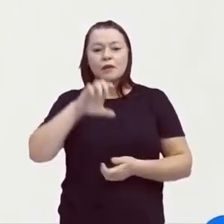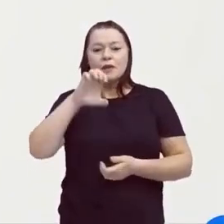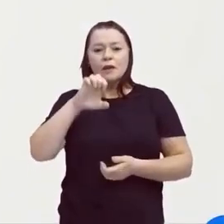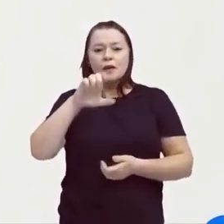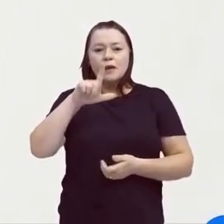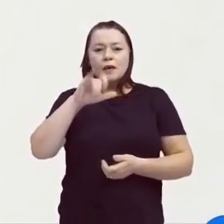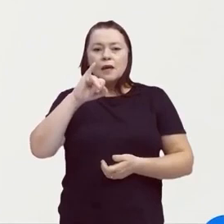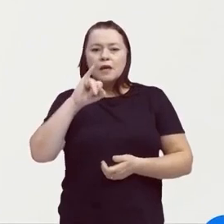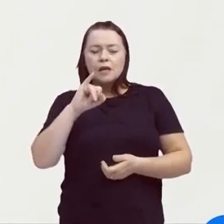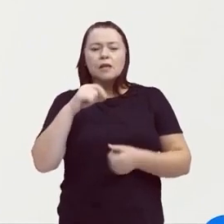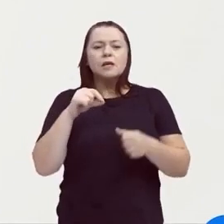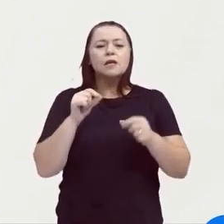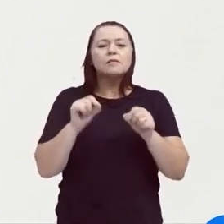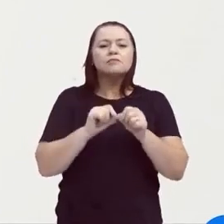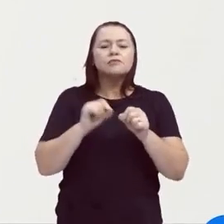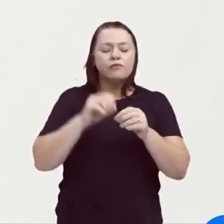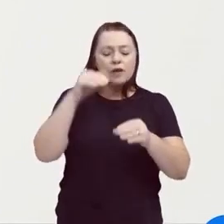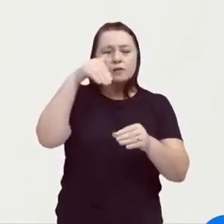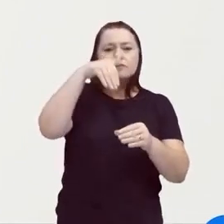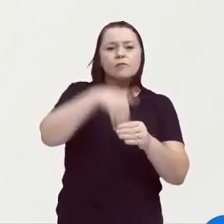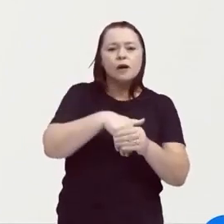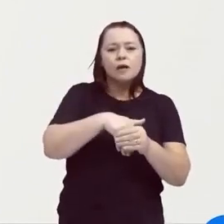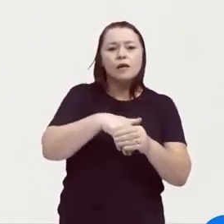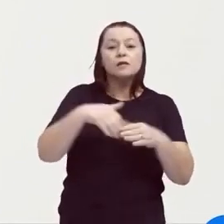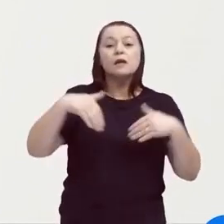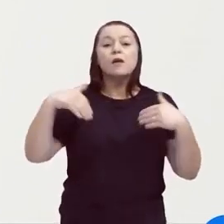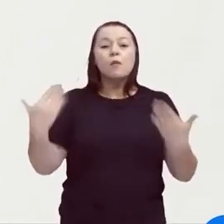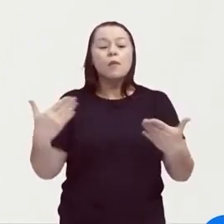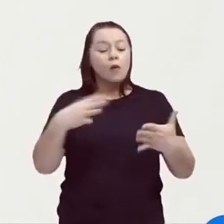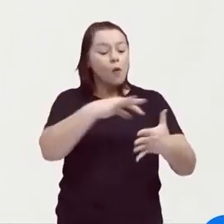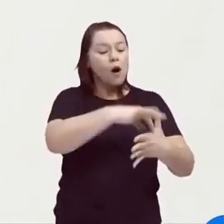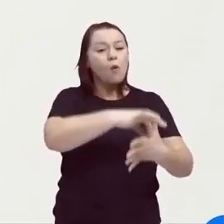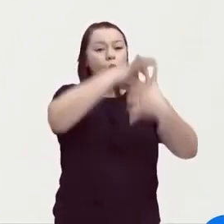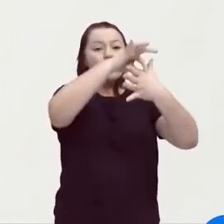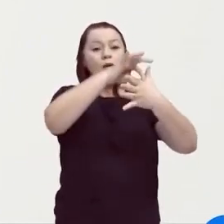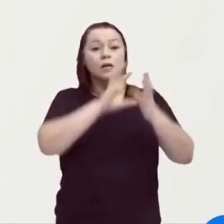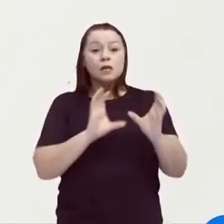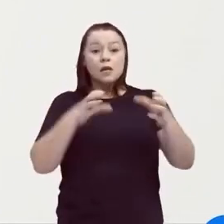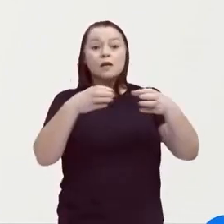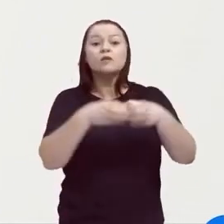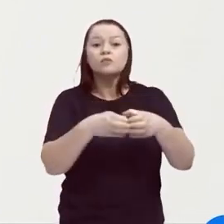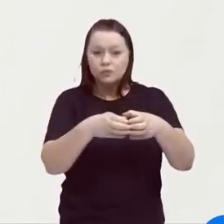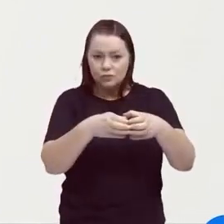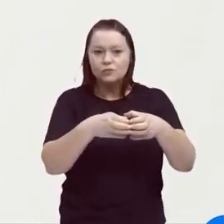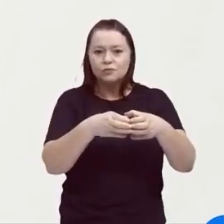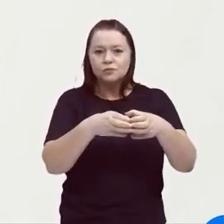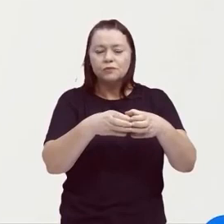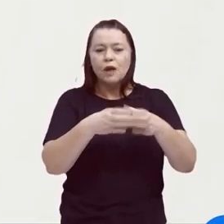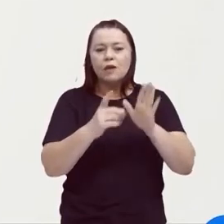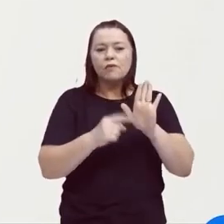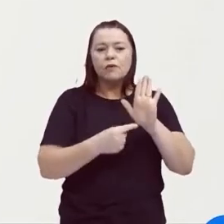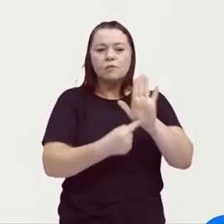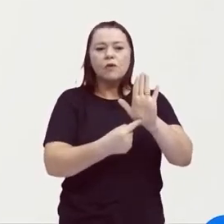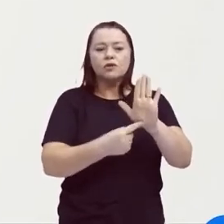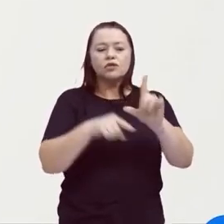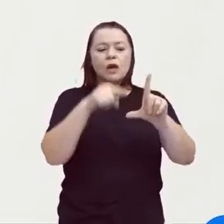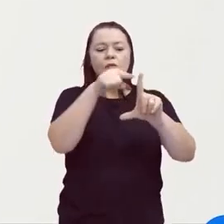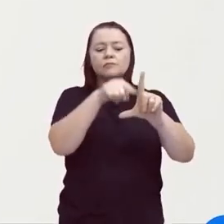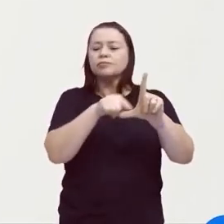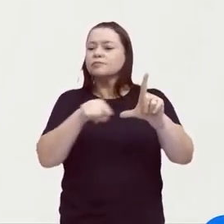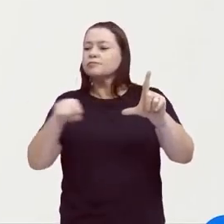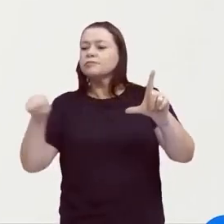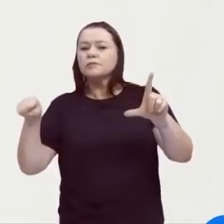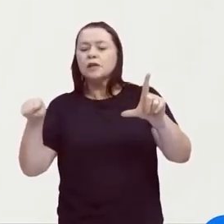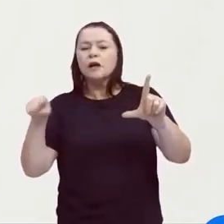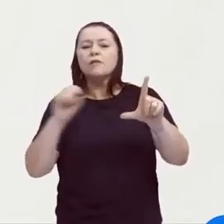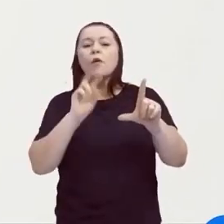sua sala para decidir qual seria o representante de turma. Os resultados foram colocados em um gráfico. Quem foi eleito